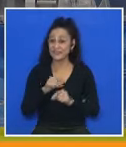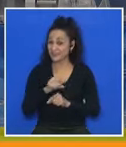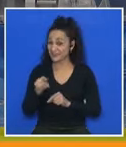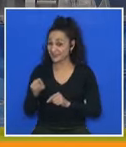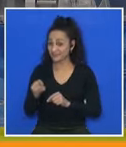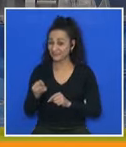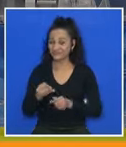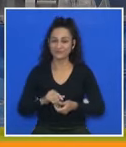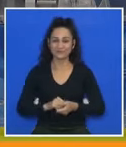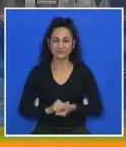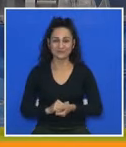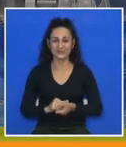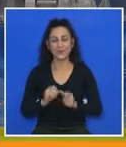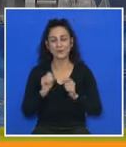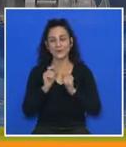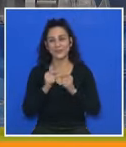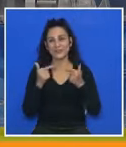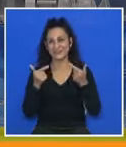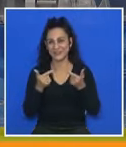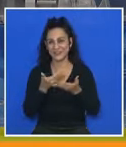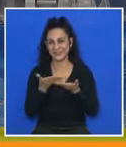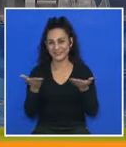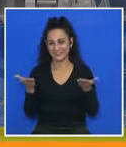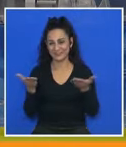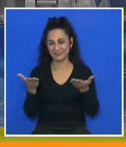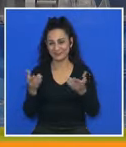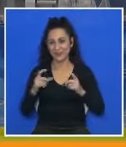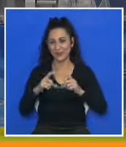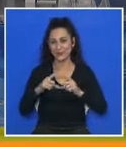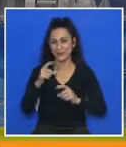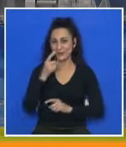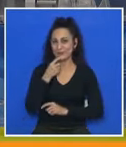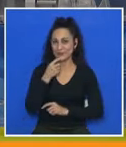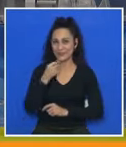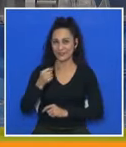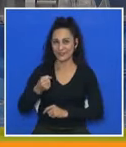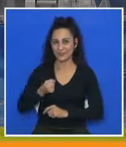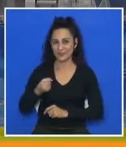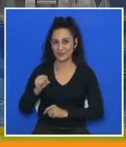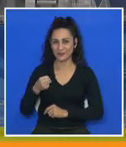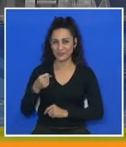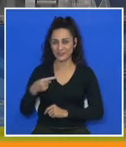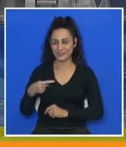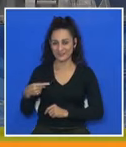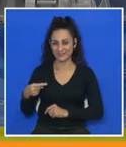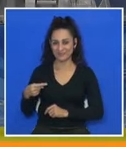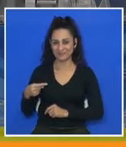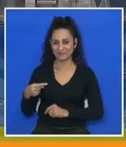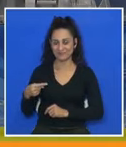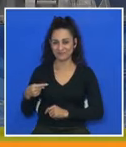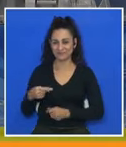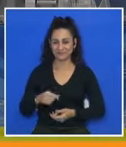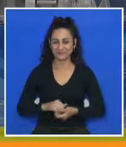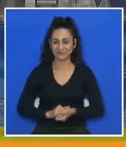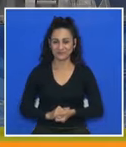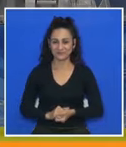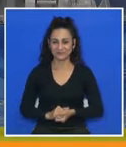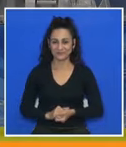hein? Boa sorte. Bola vermelha, número 81. Vermelha, 81.